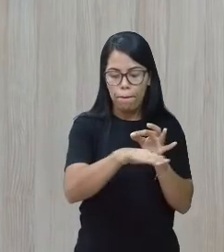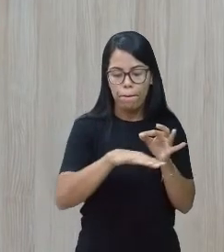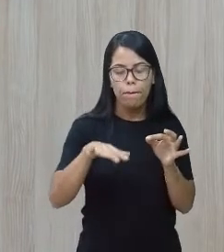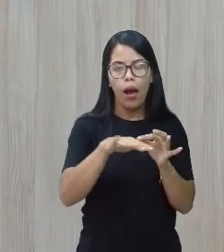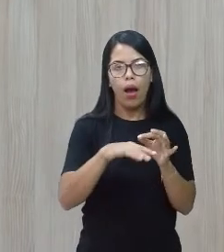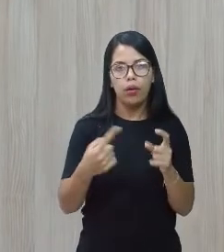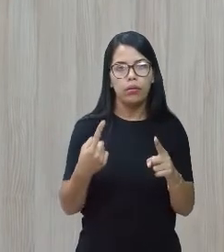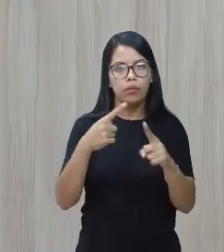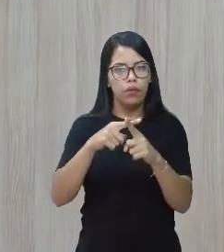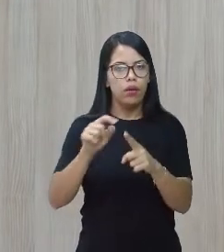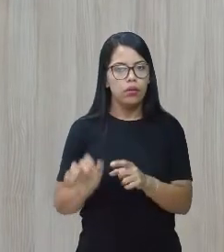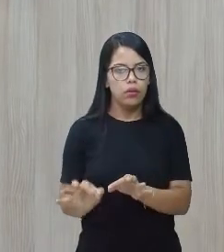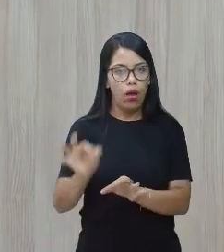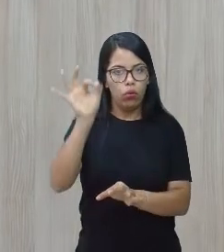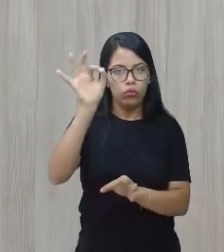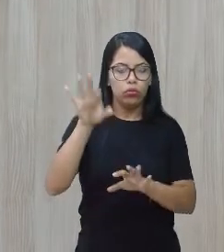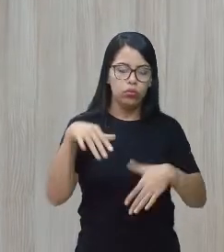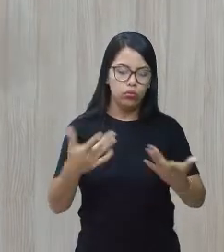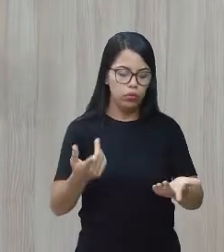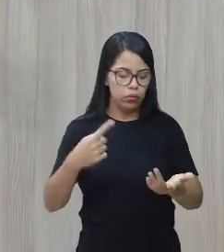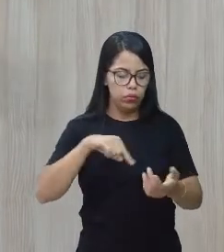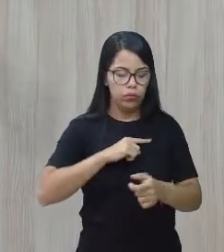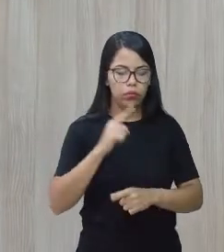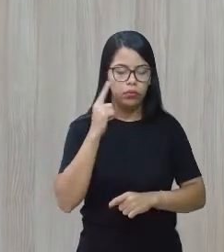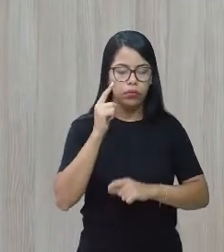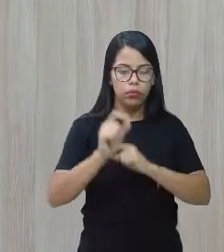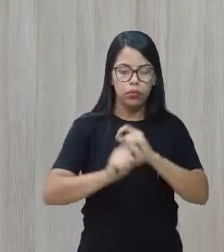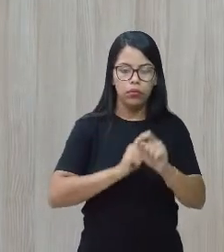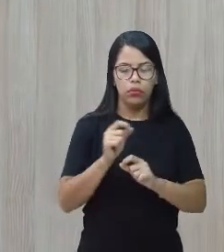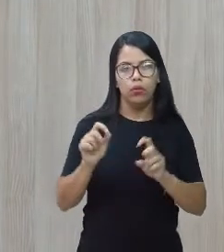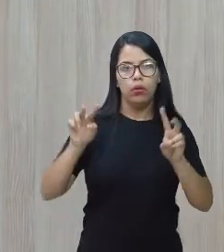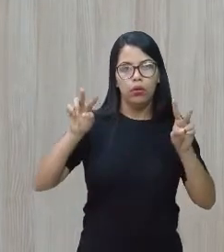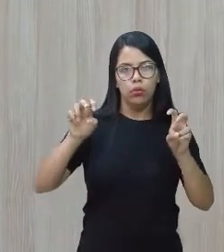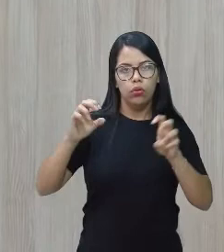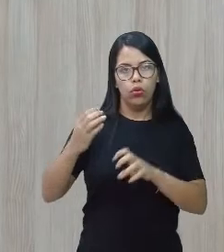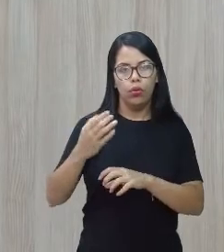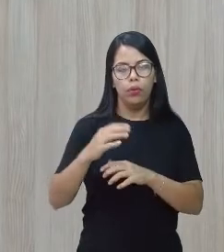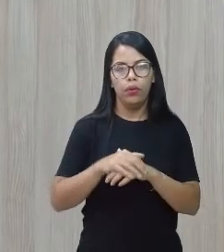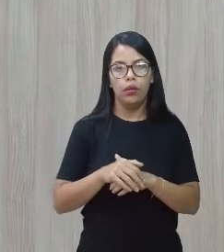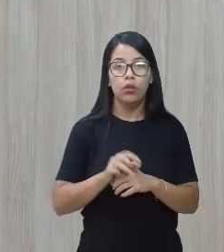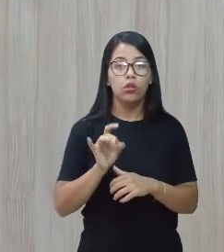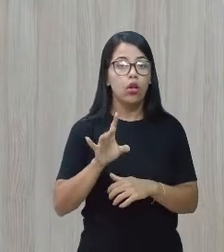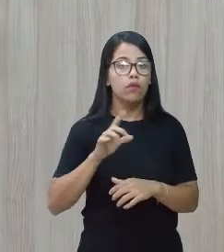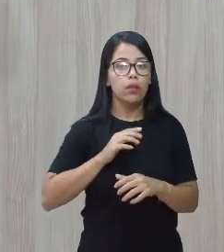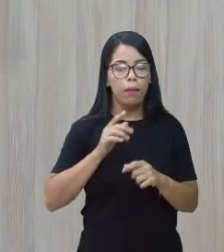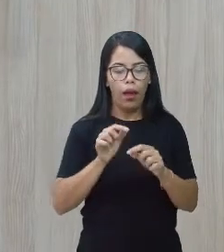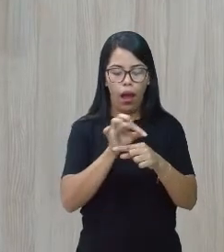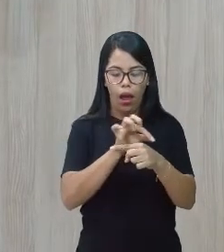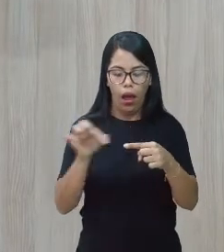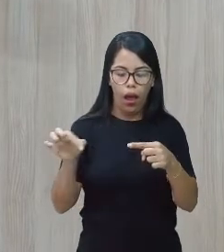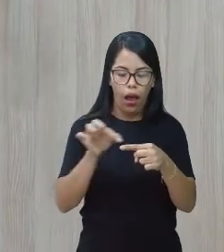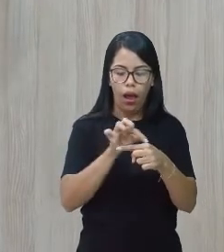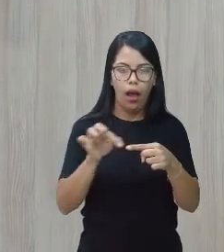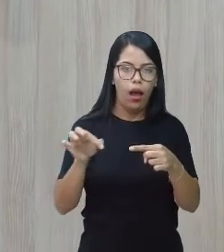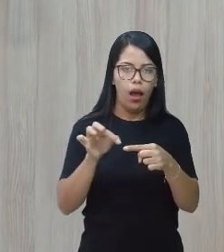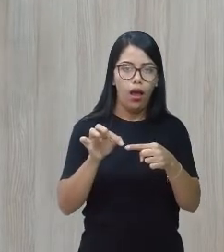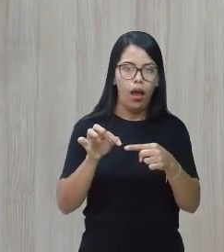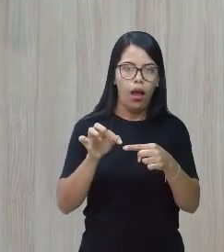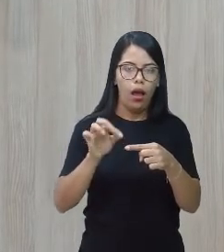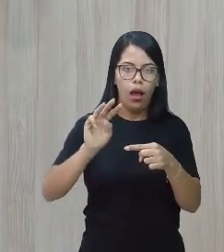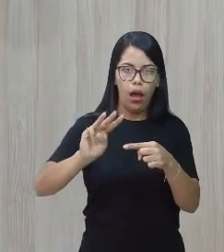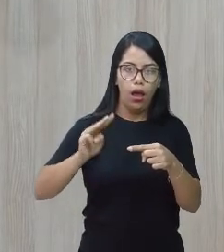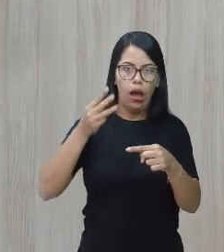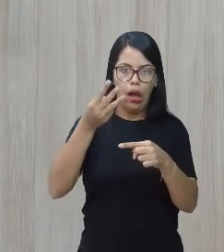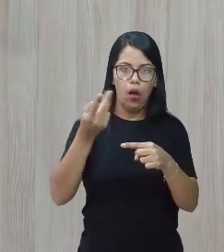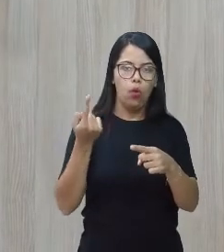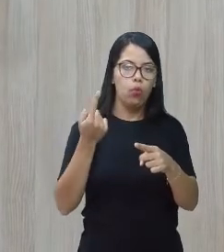gente viu a questão aí do volume do cubo, certo? Que basta você pegar o lado do cubo e elevar o cubo multiplicando por